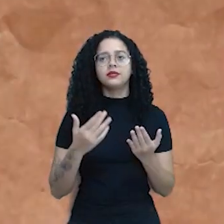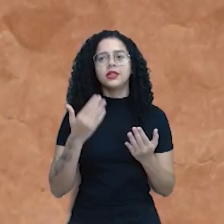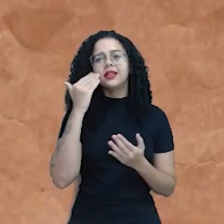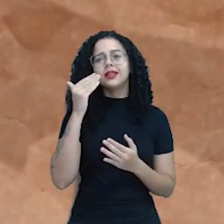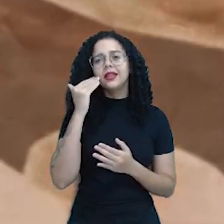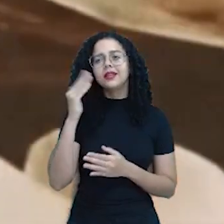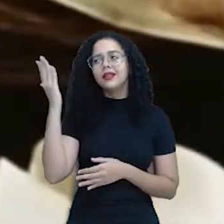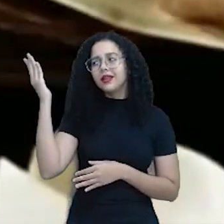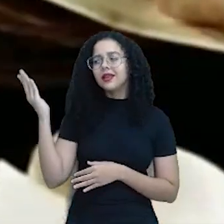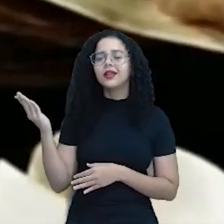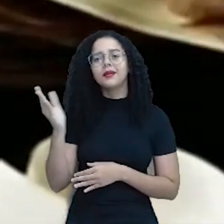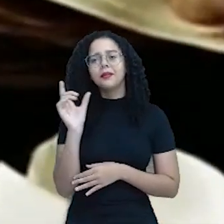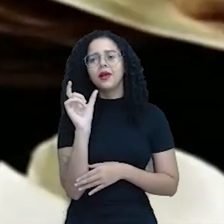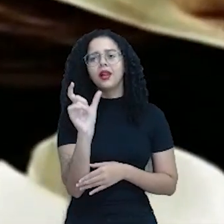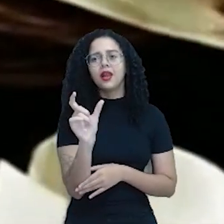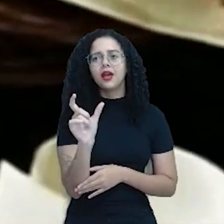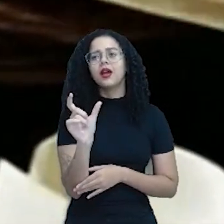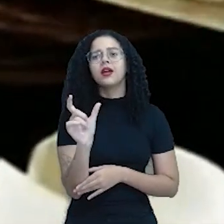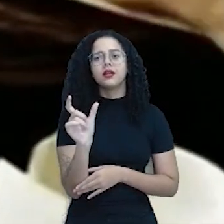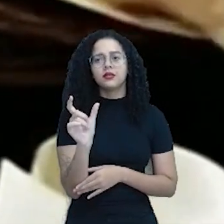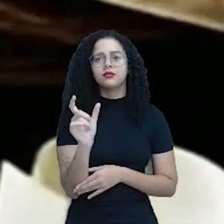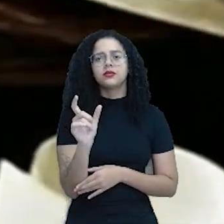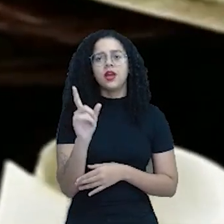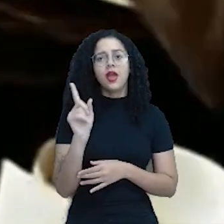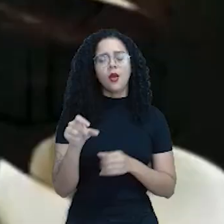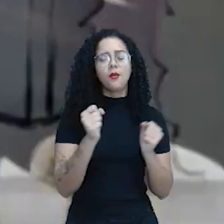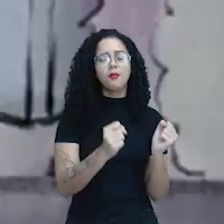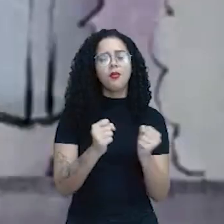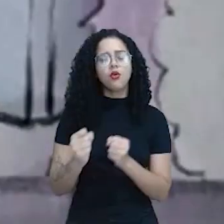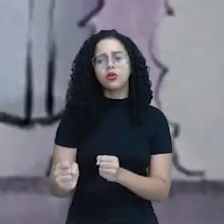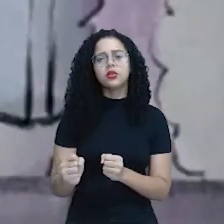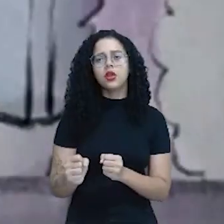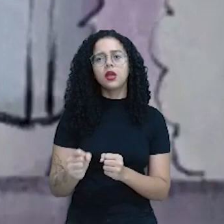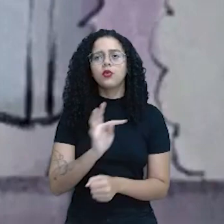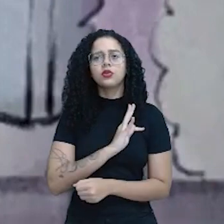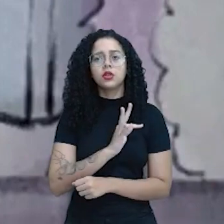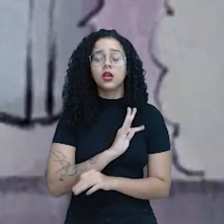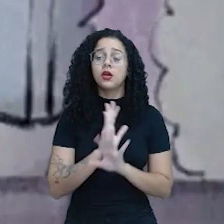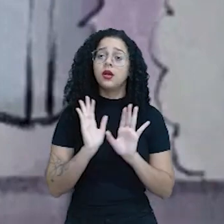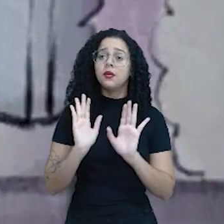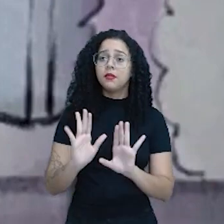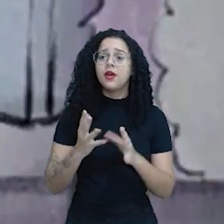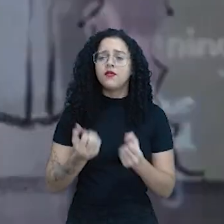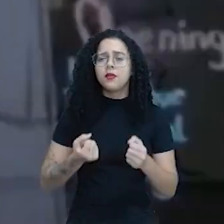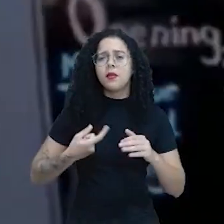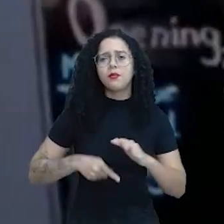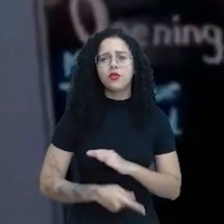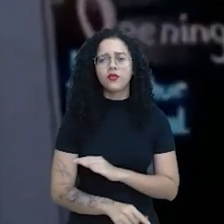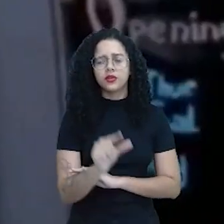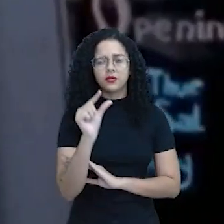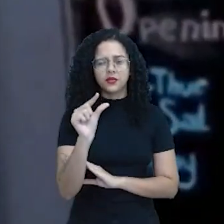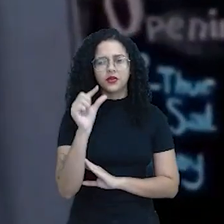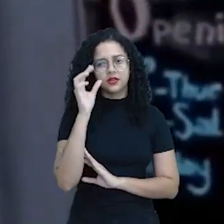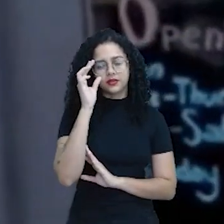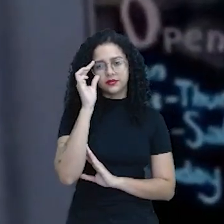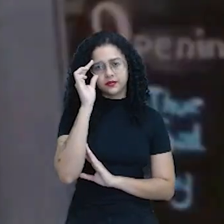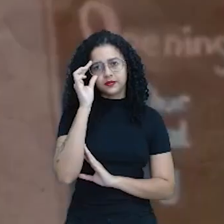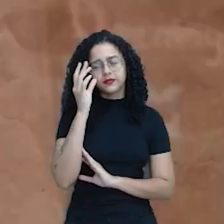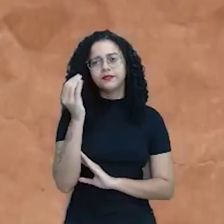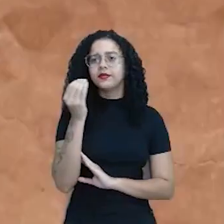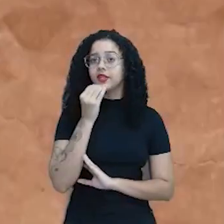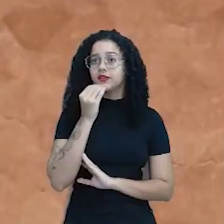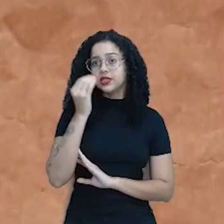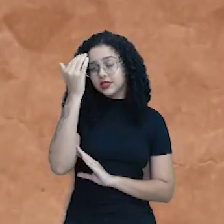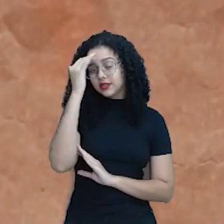que tecnocracia é o governo exercido pelos técnicos. Mas, vamos aprofundar essa reflexão? Devemos